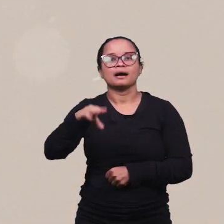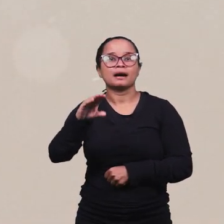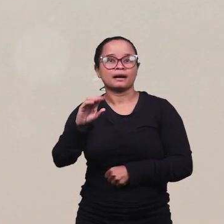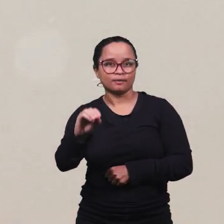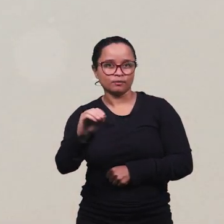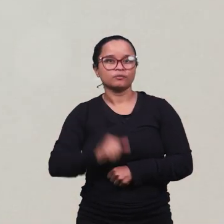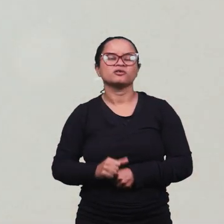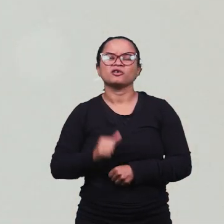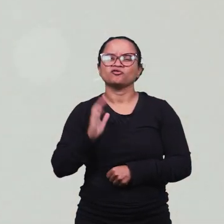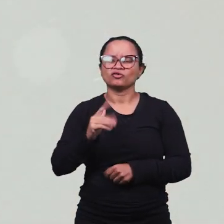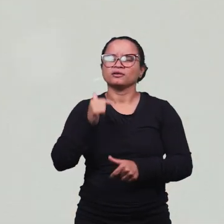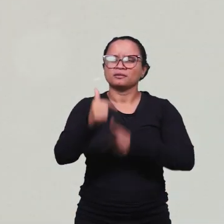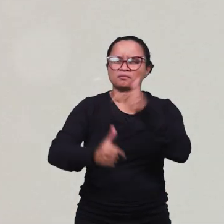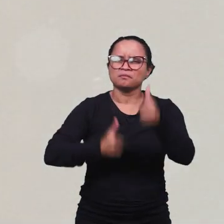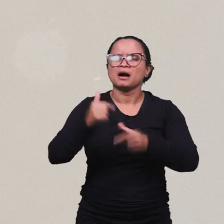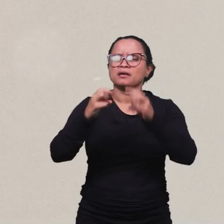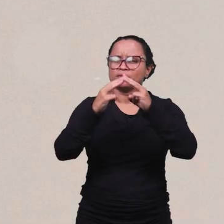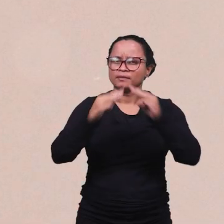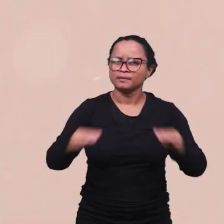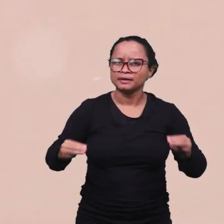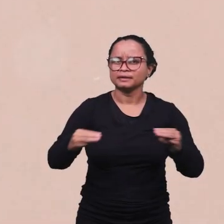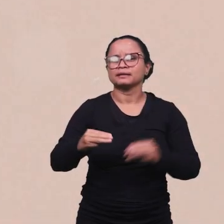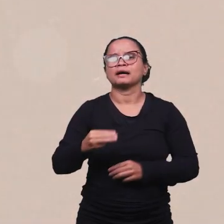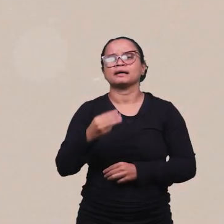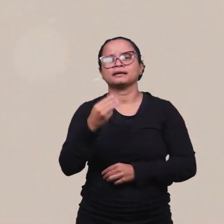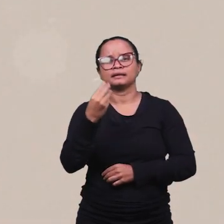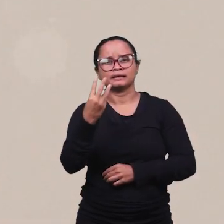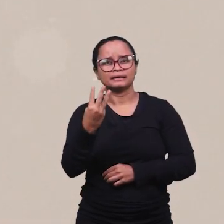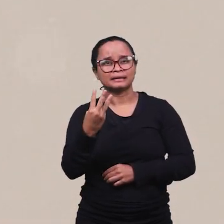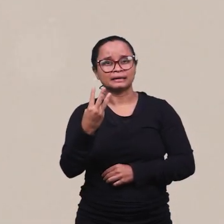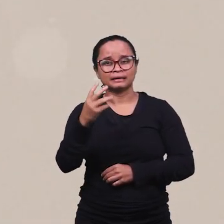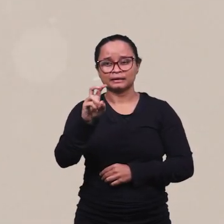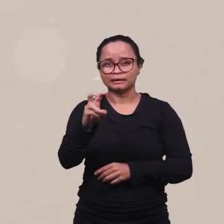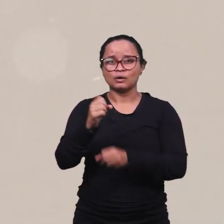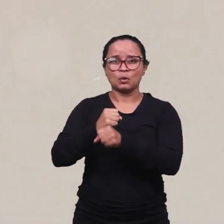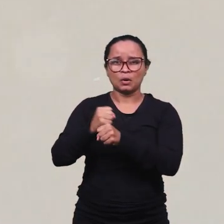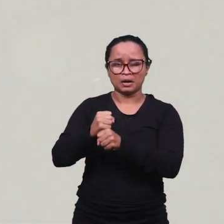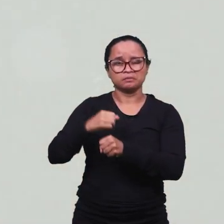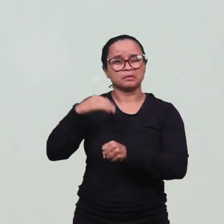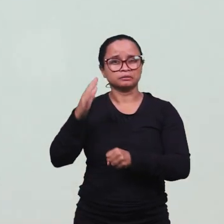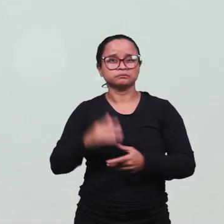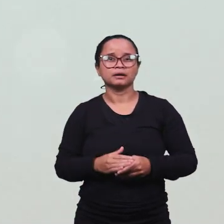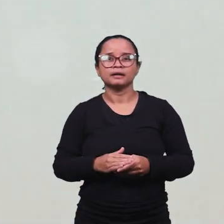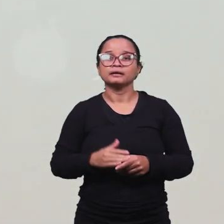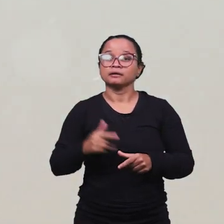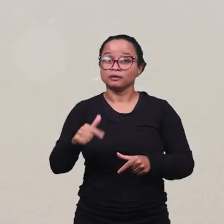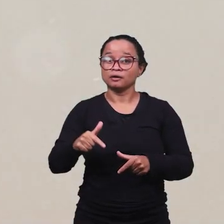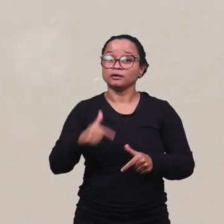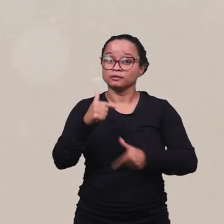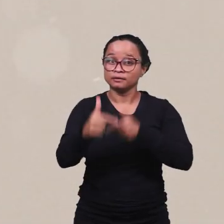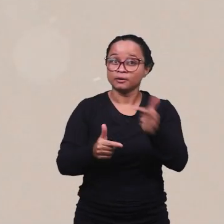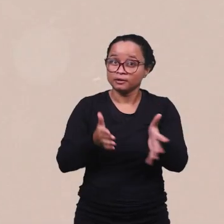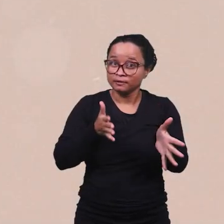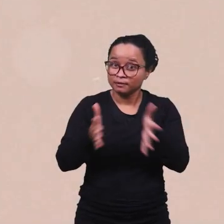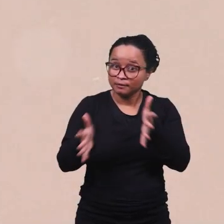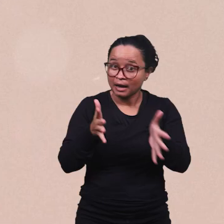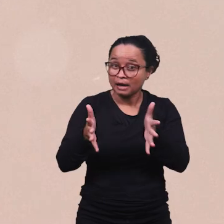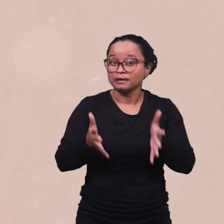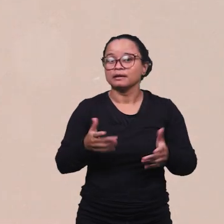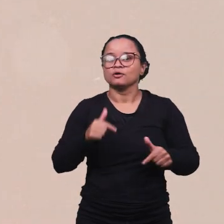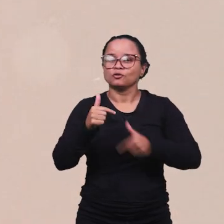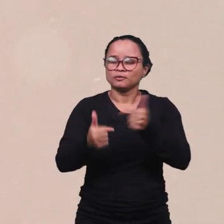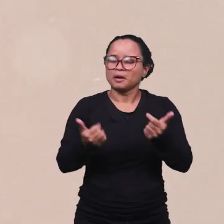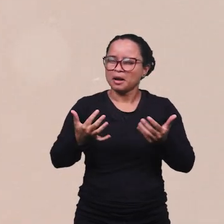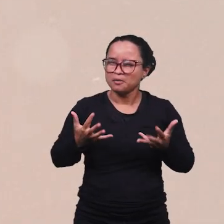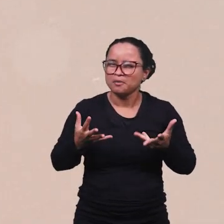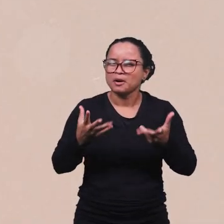mais de 35 anos e agora estou com esse trabalho na acessibilidade, um trabalho que é riquíssimo,